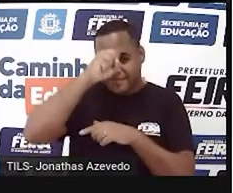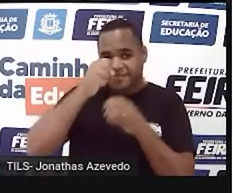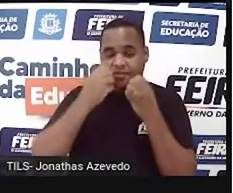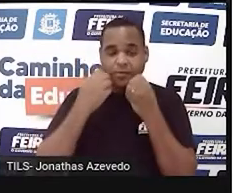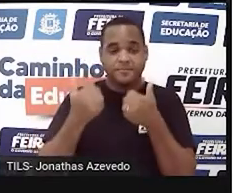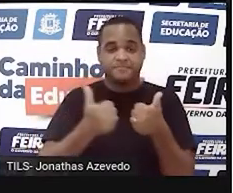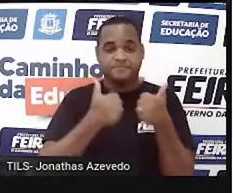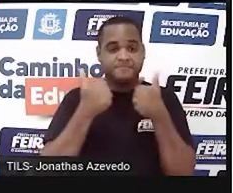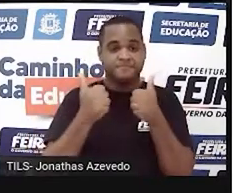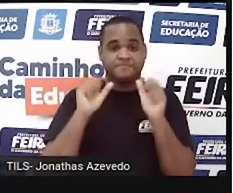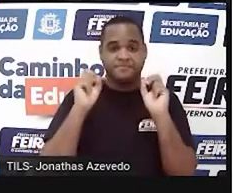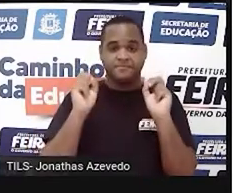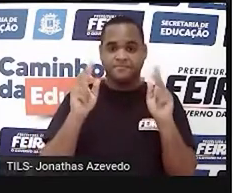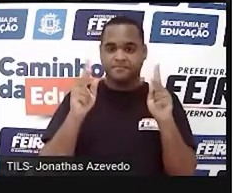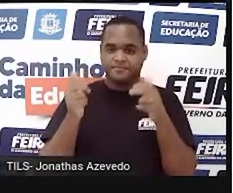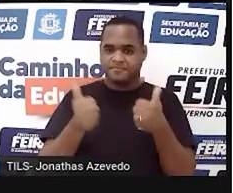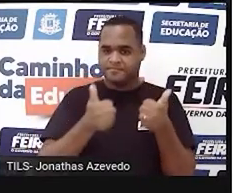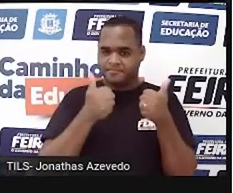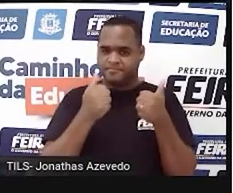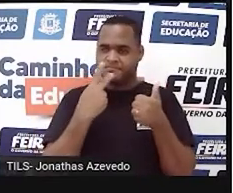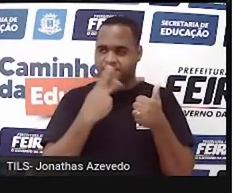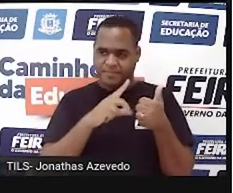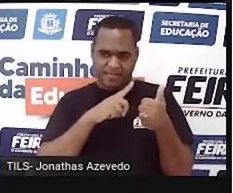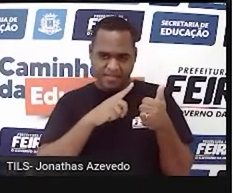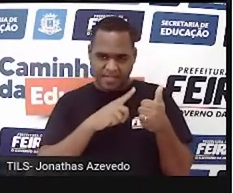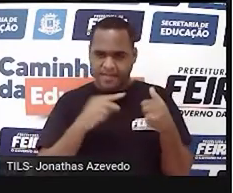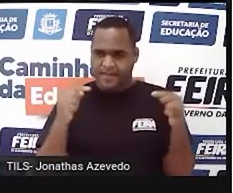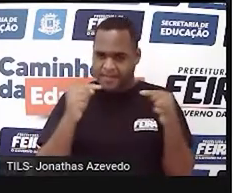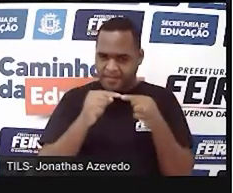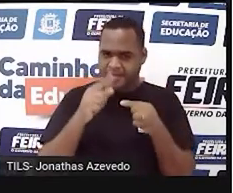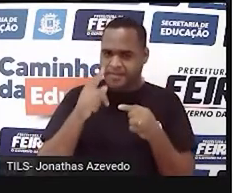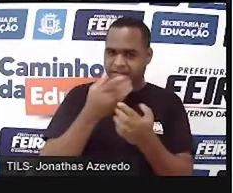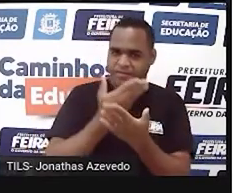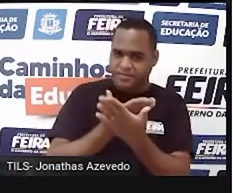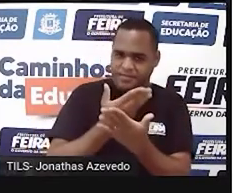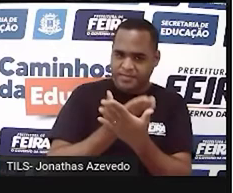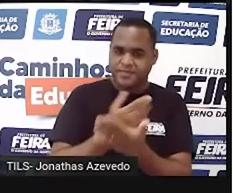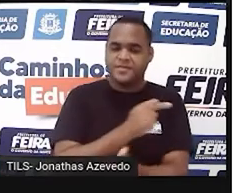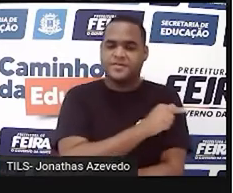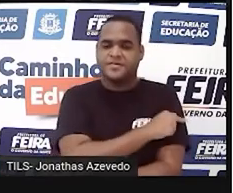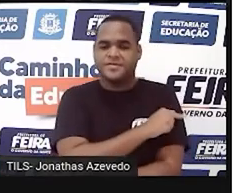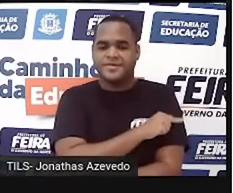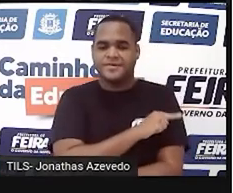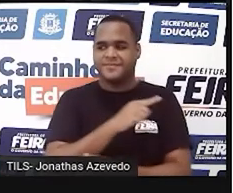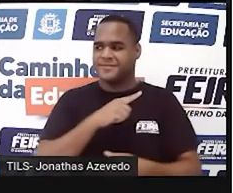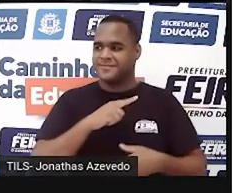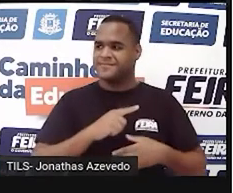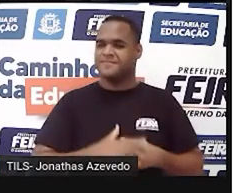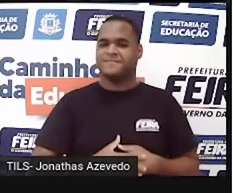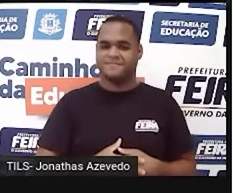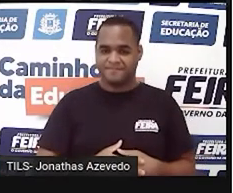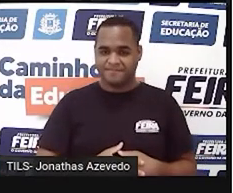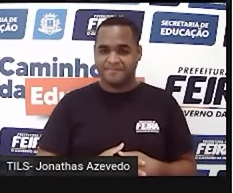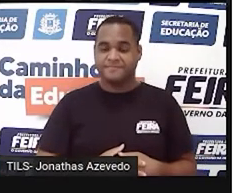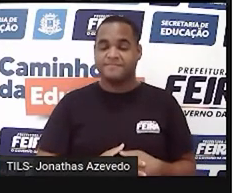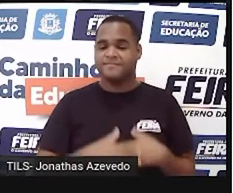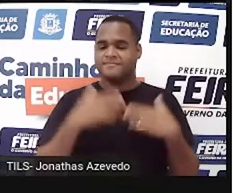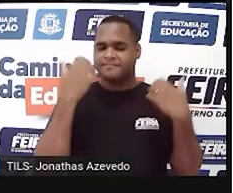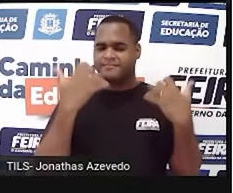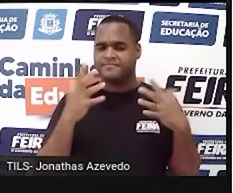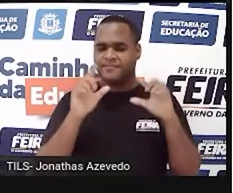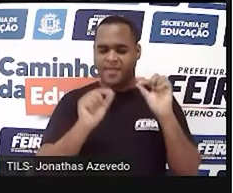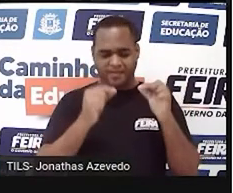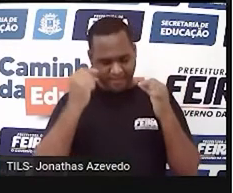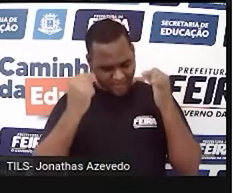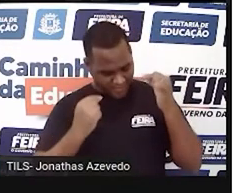nessa aula, tá bom? Essa aula é para você que é estudante do sétimo ano. E quem sou